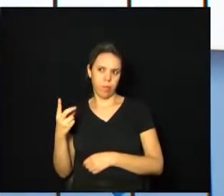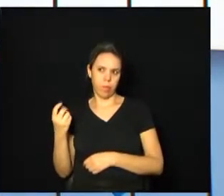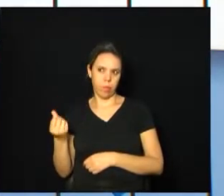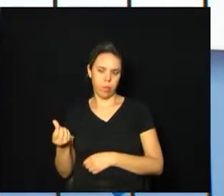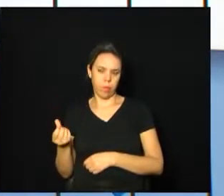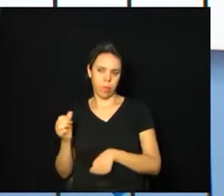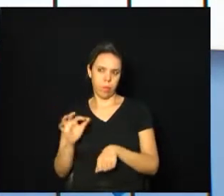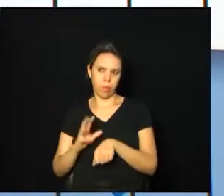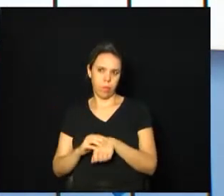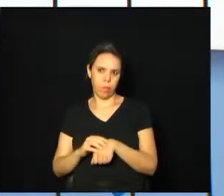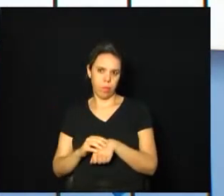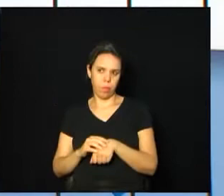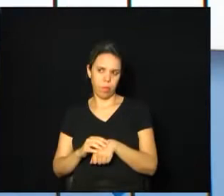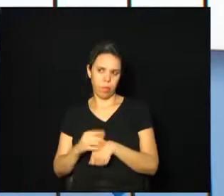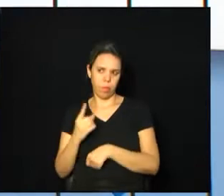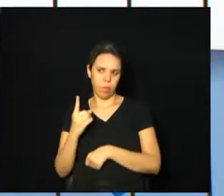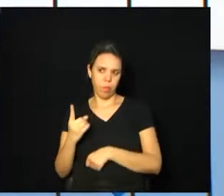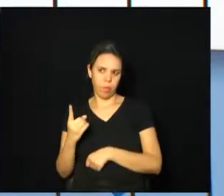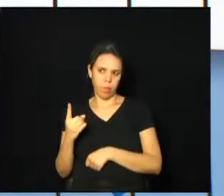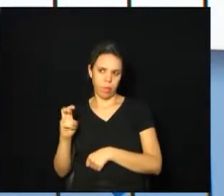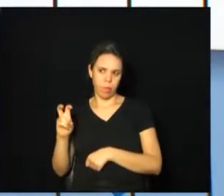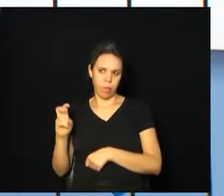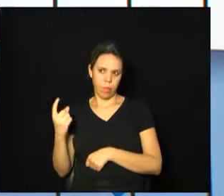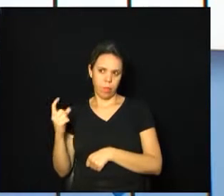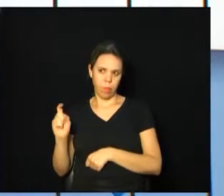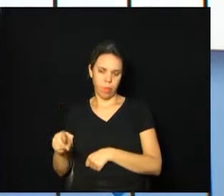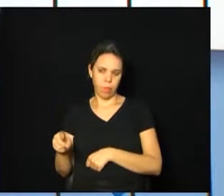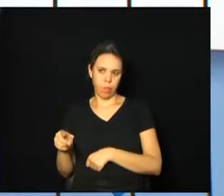4.399.216 casos, com